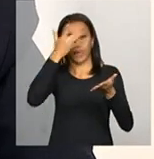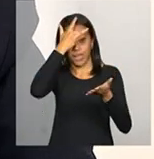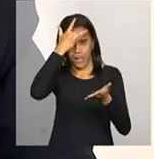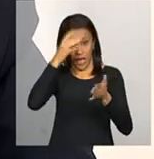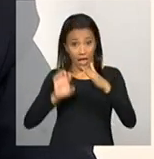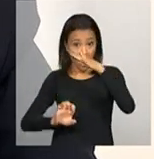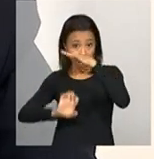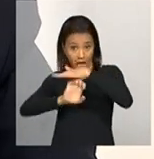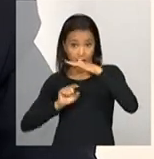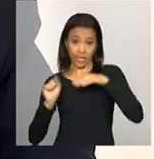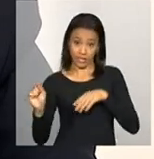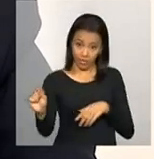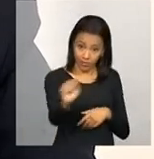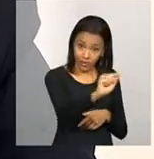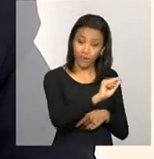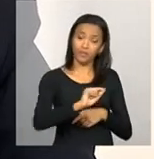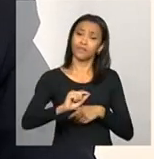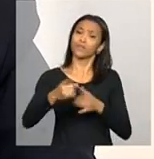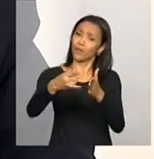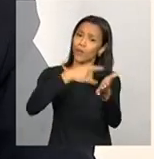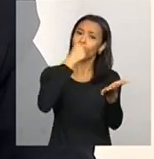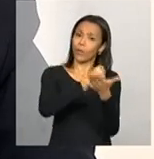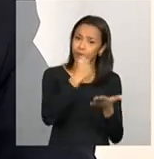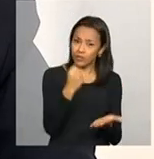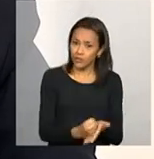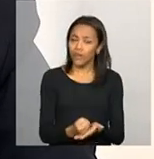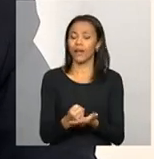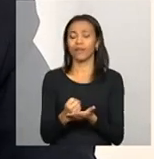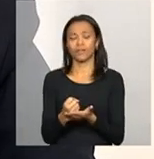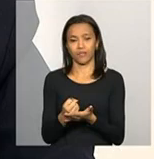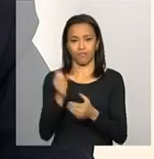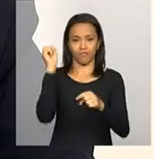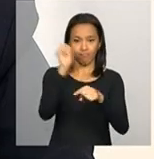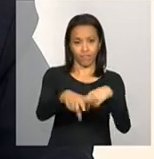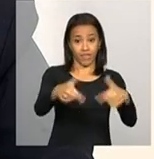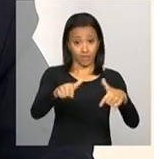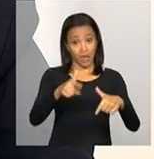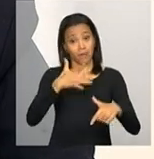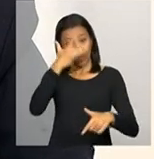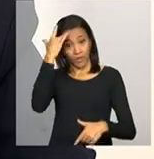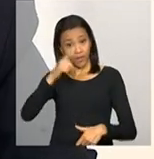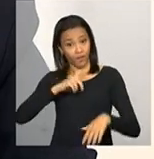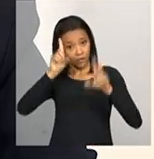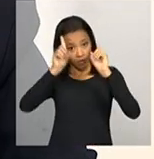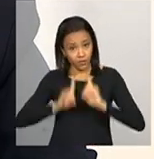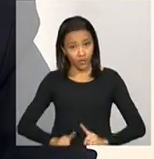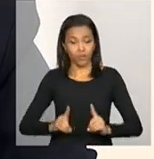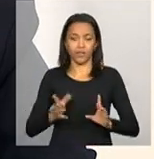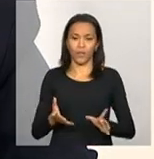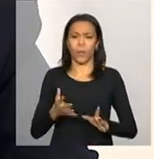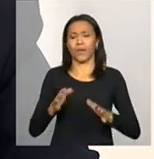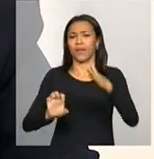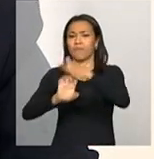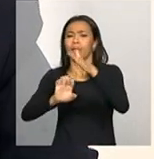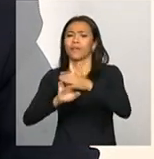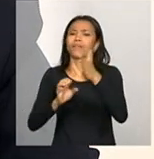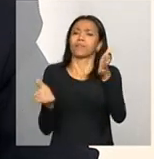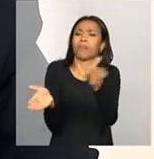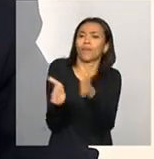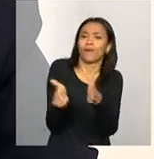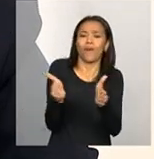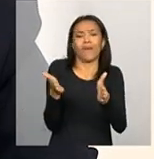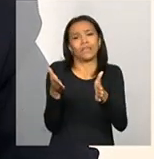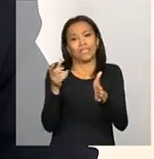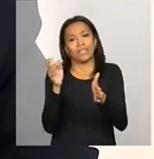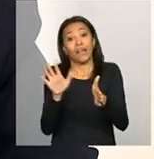as empresas contratem as pessoas com deficiência. Muitas vezes, nas empresas menores é onde